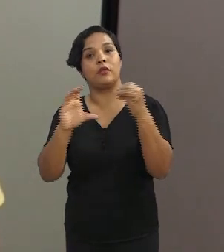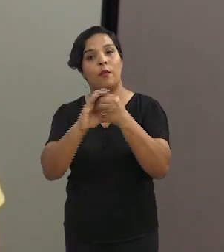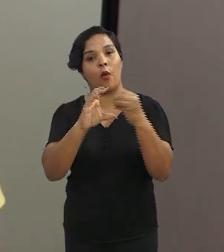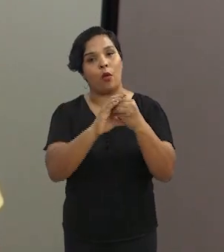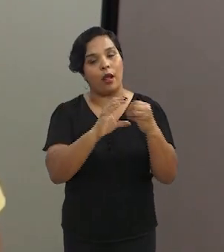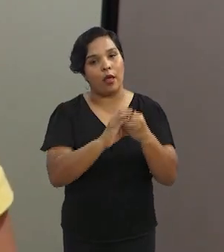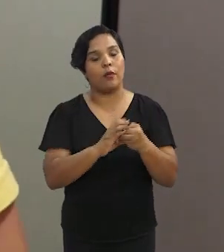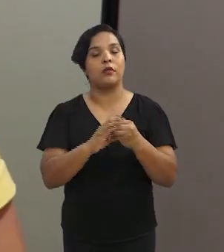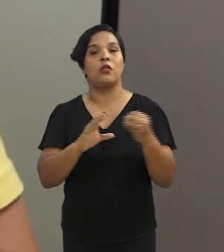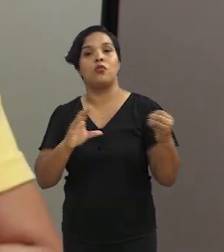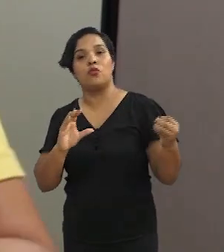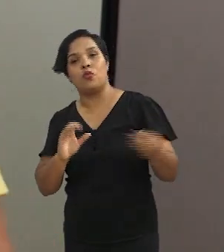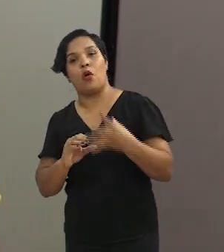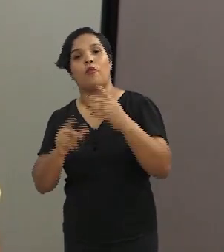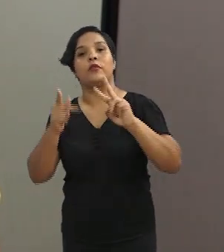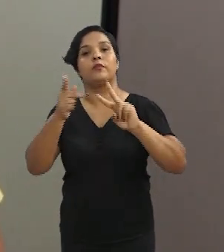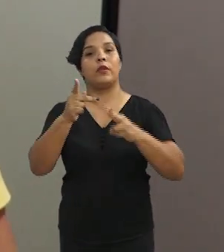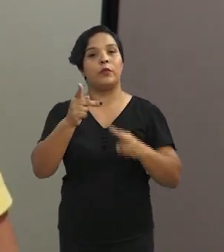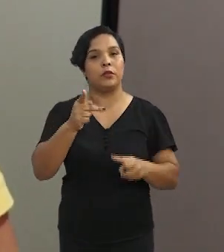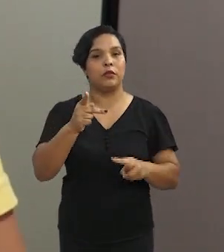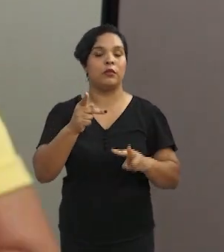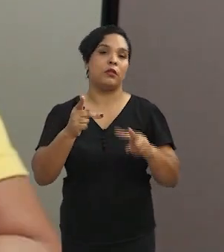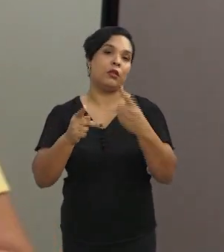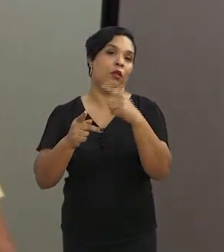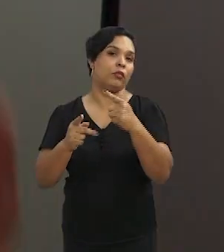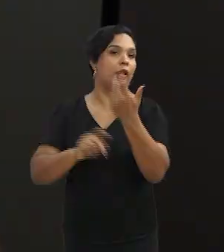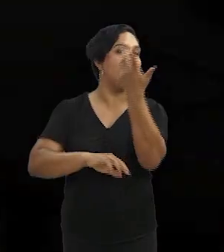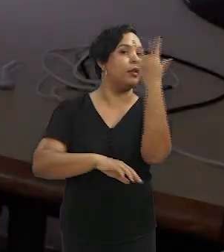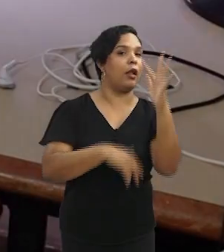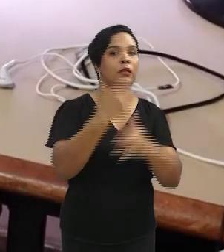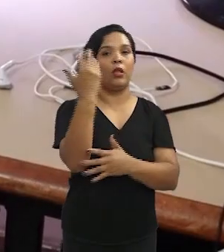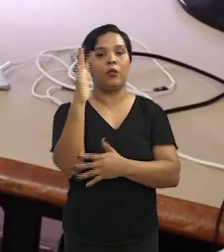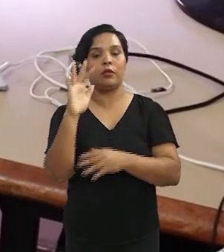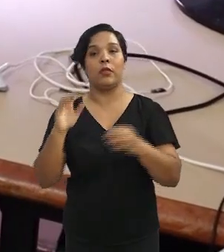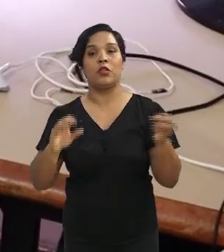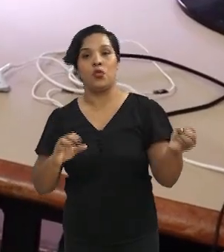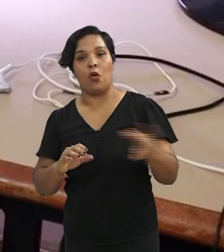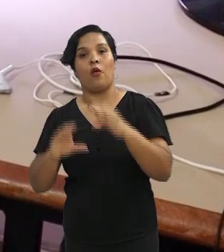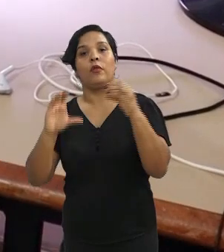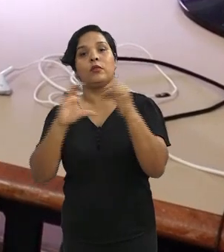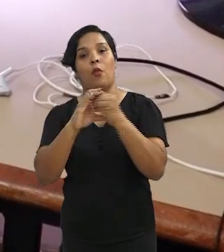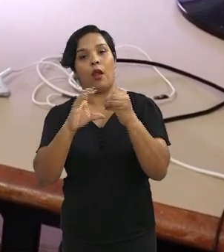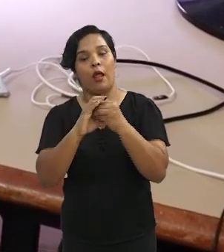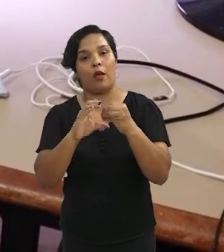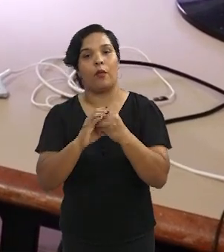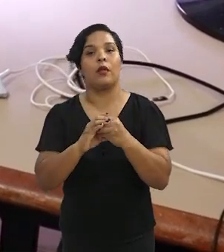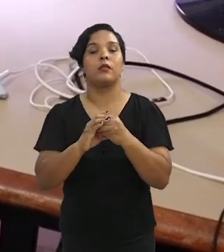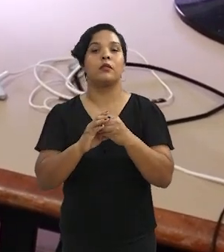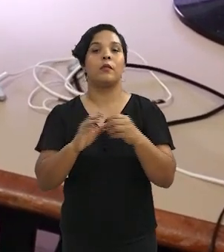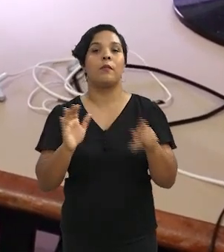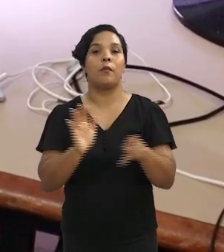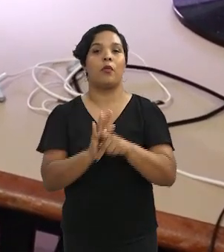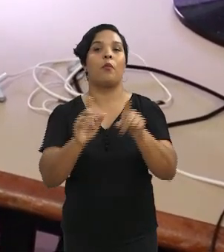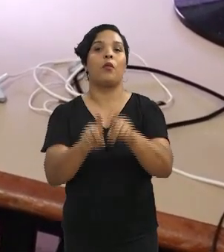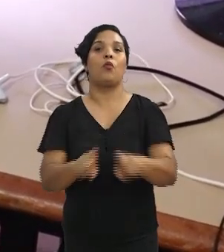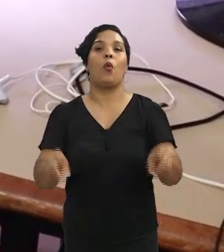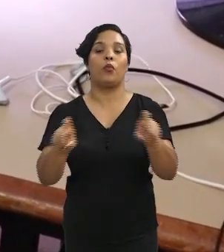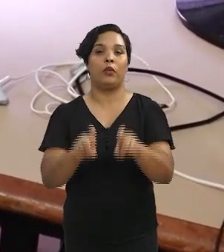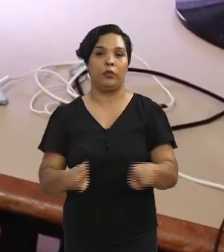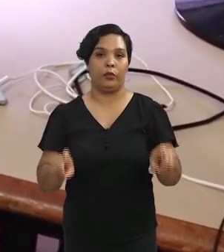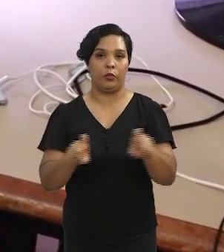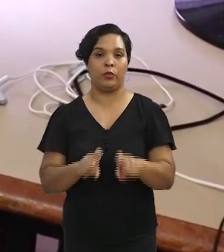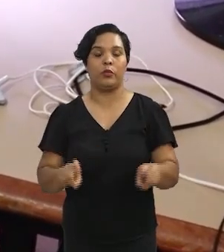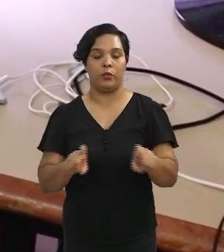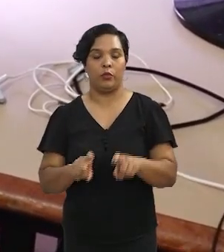novas moléculas, né? Novos peptídeos que não necessariamente existem na natureza, mas novas moléculas criadas em